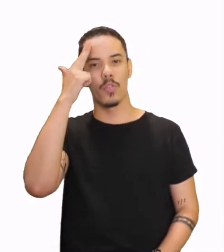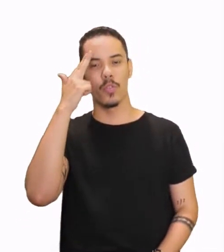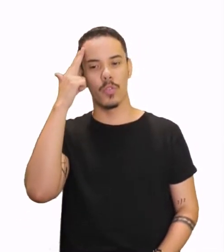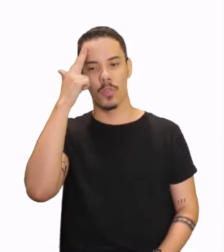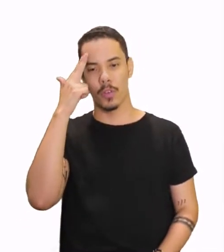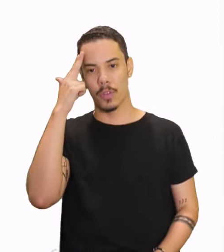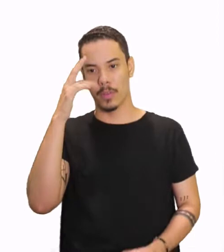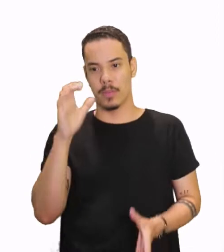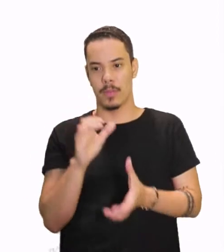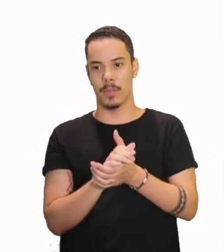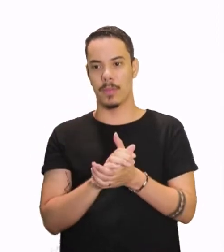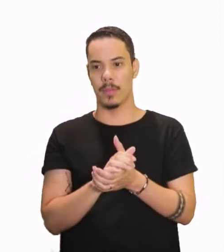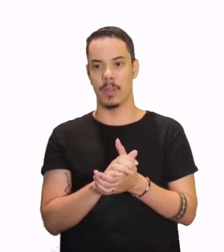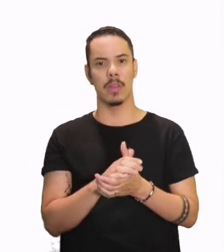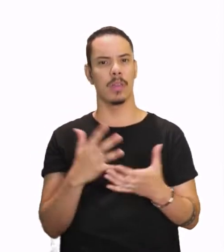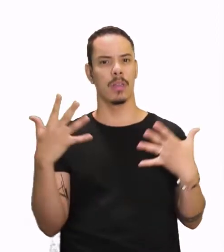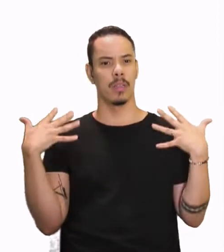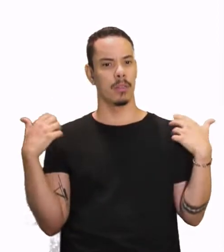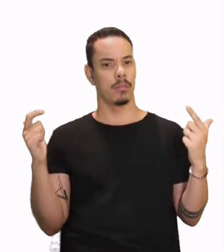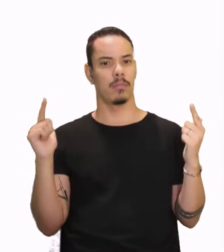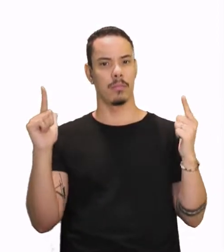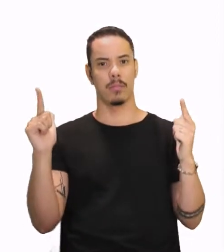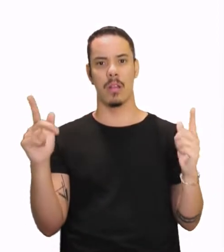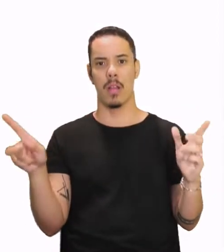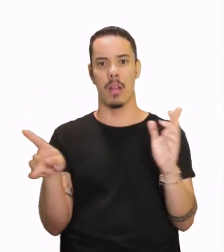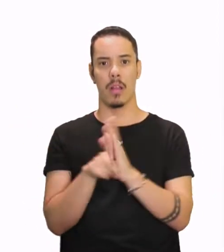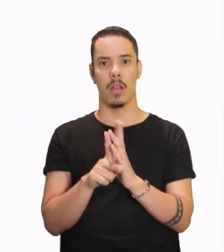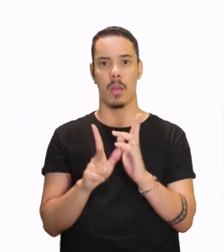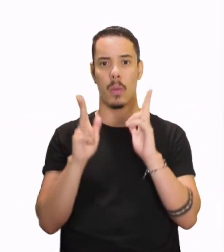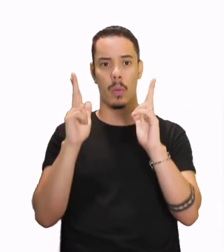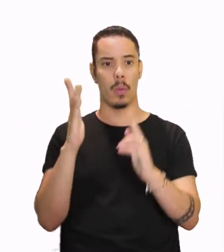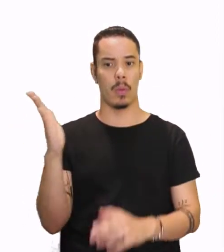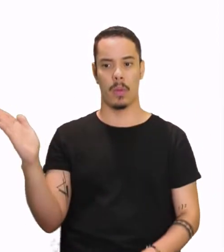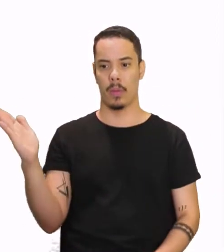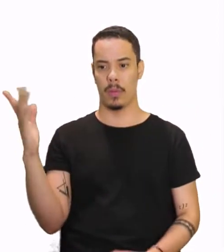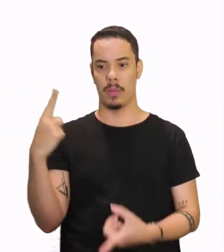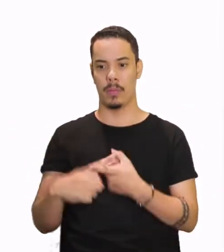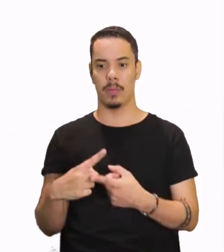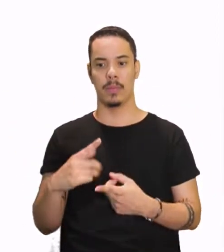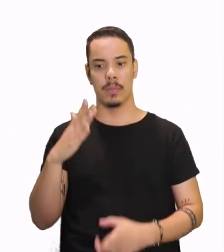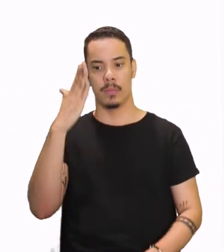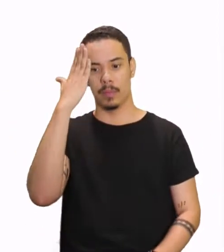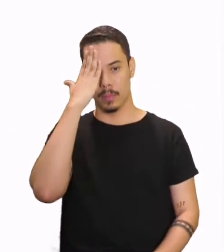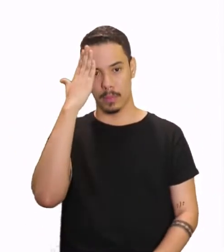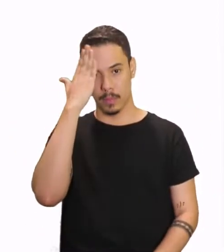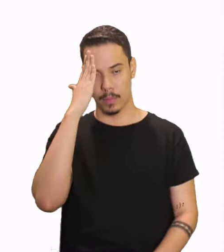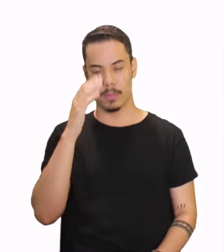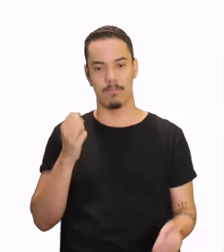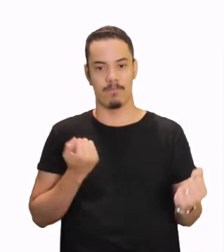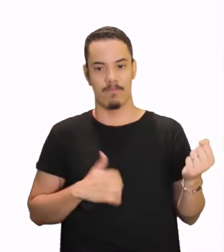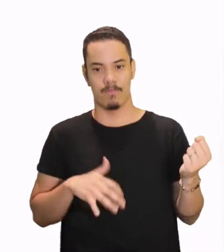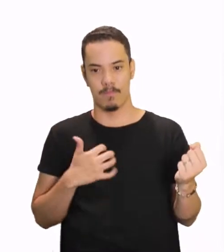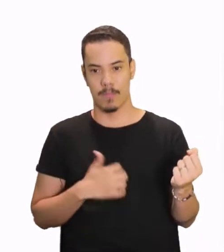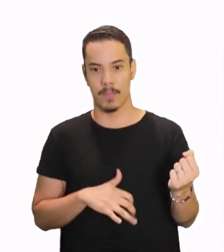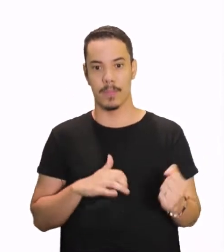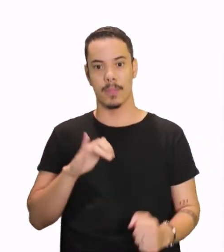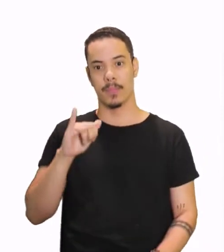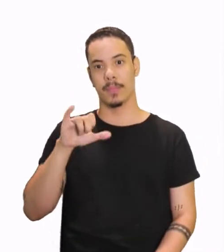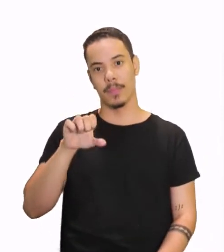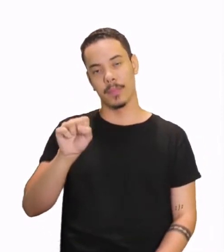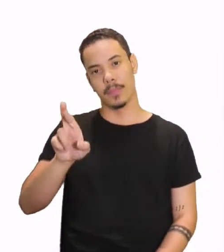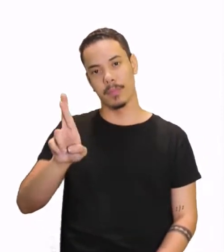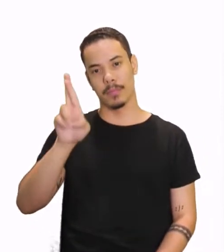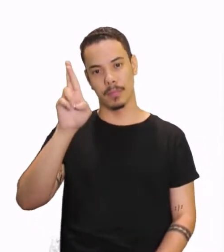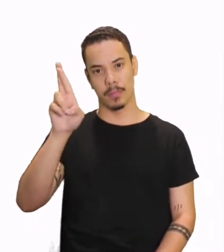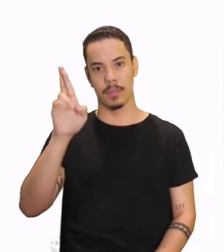se divertir tanto quanto ela, que saiba tocar viola. Inês